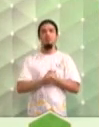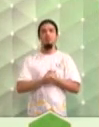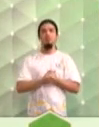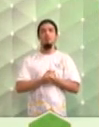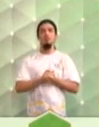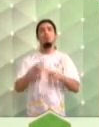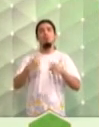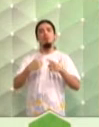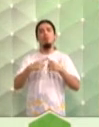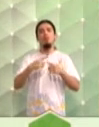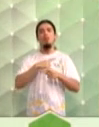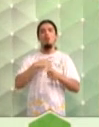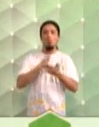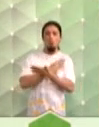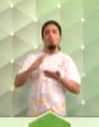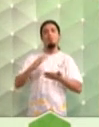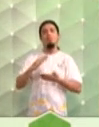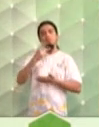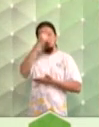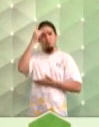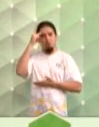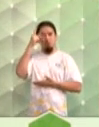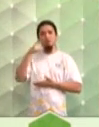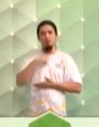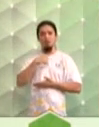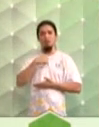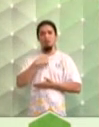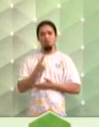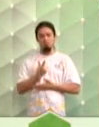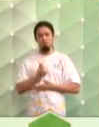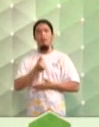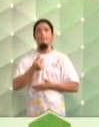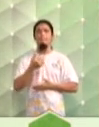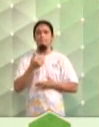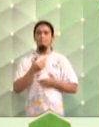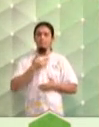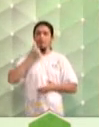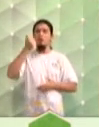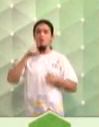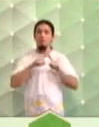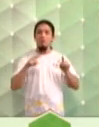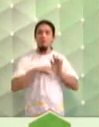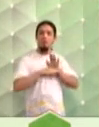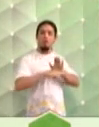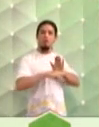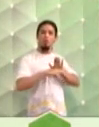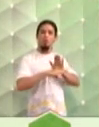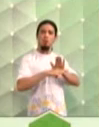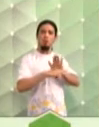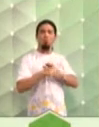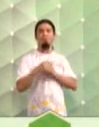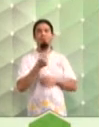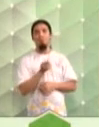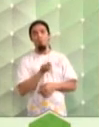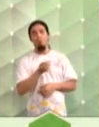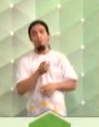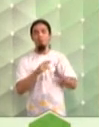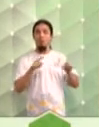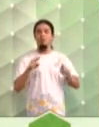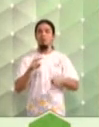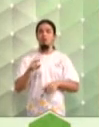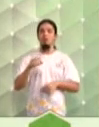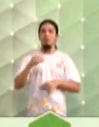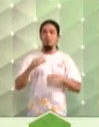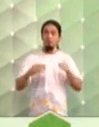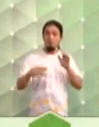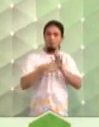poder aquisitivo melhor, elas estão contribuindo menos. A Casa da Criança teve uma redução de 20% no